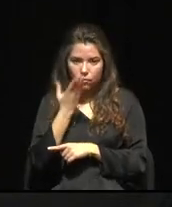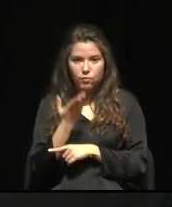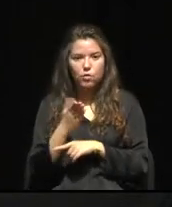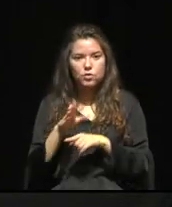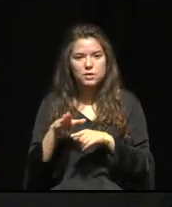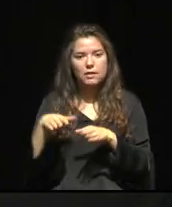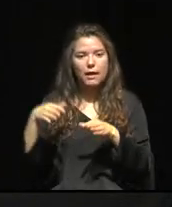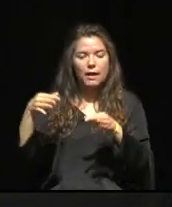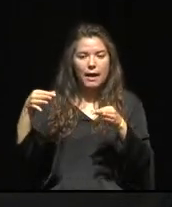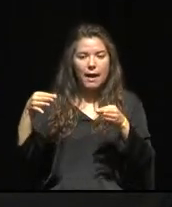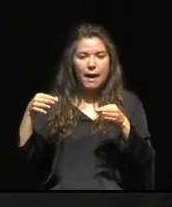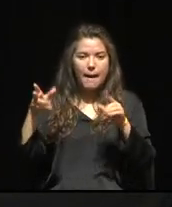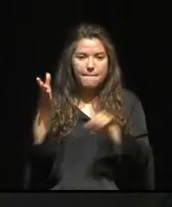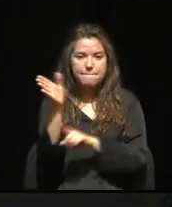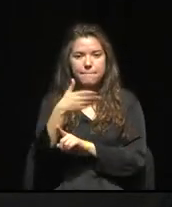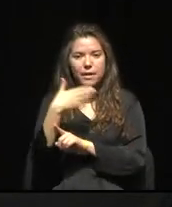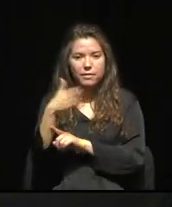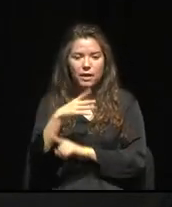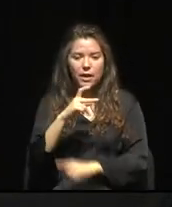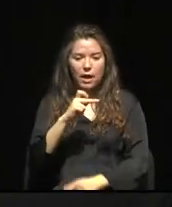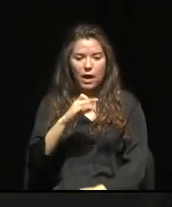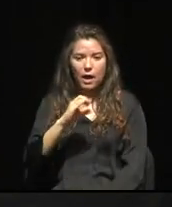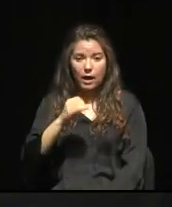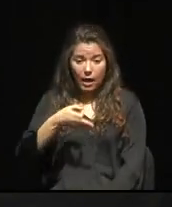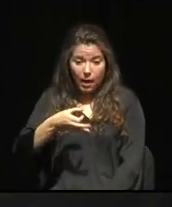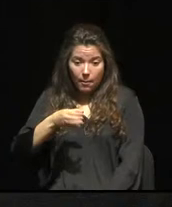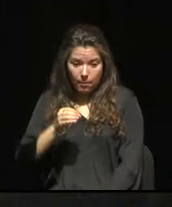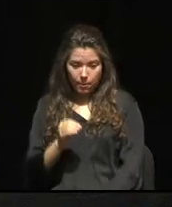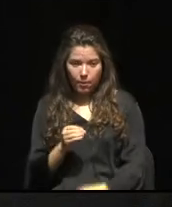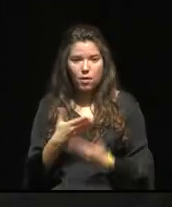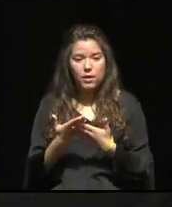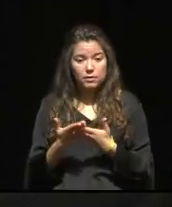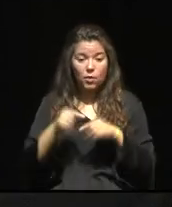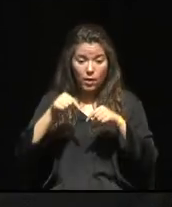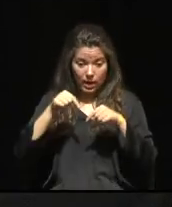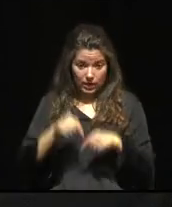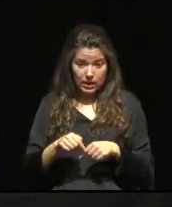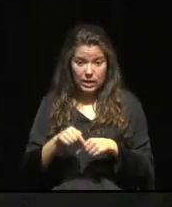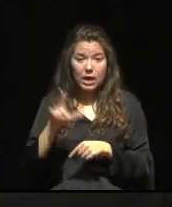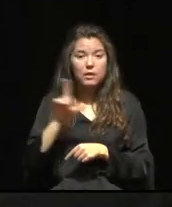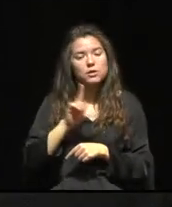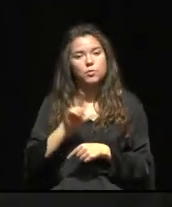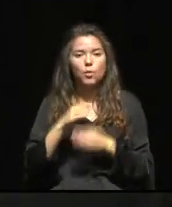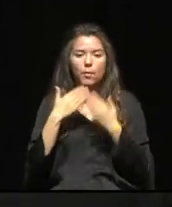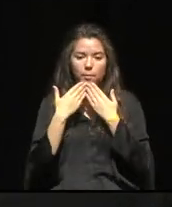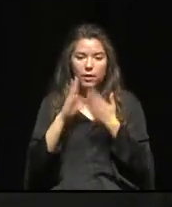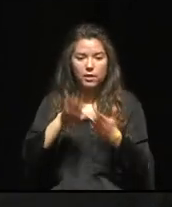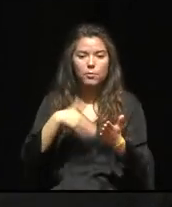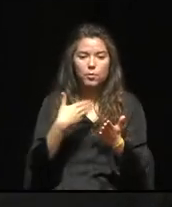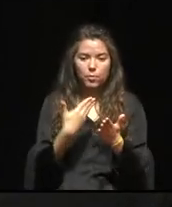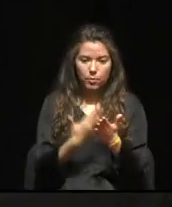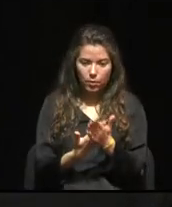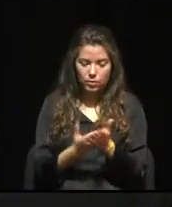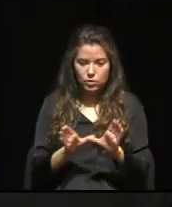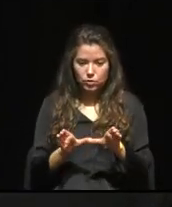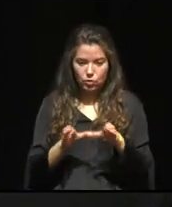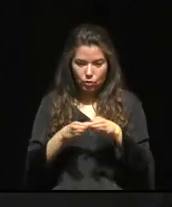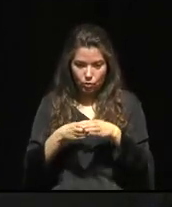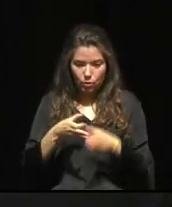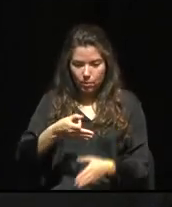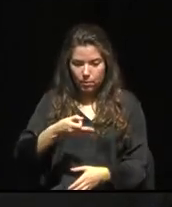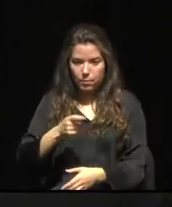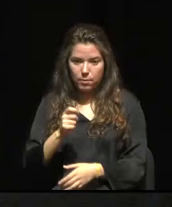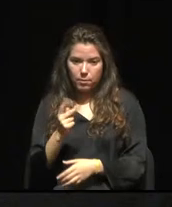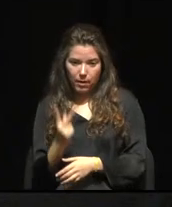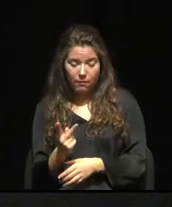da acapo neste sentido a assembleia Municipal de Lisboa delibera na sequência da presente proposta do grupo Municipal do partido ecologista